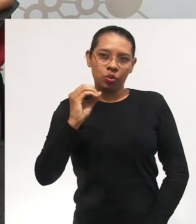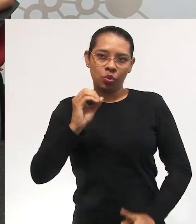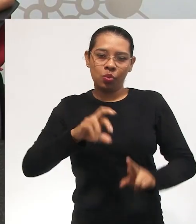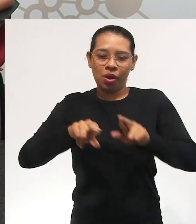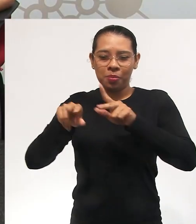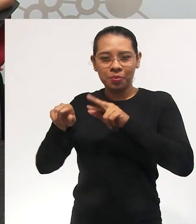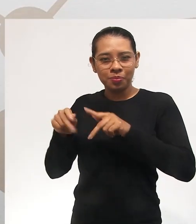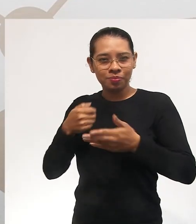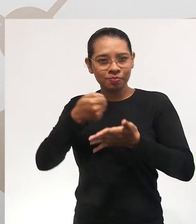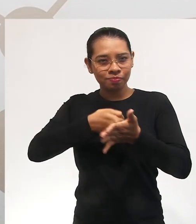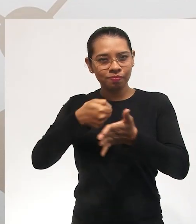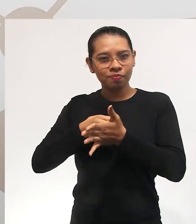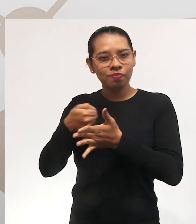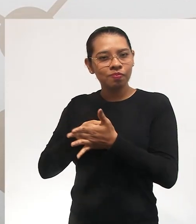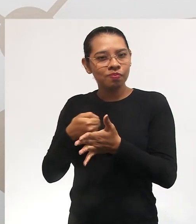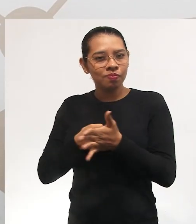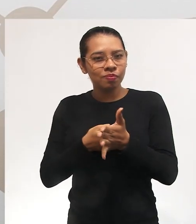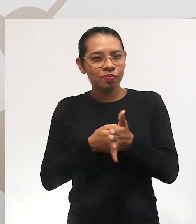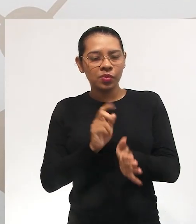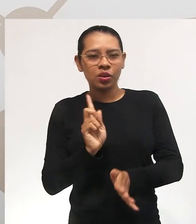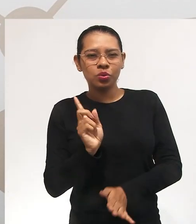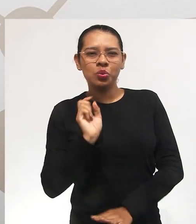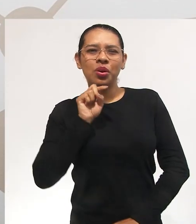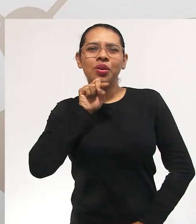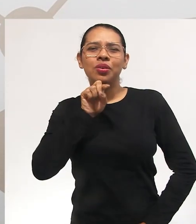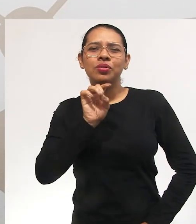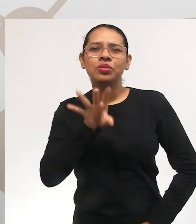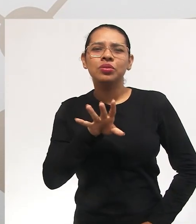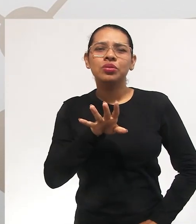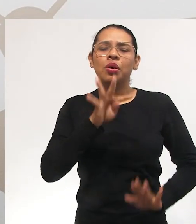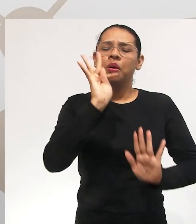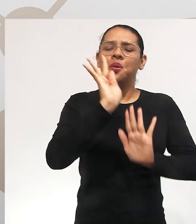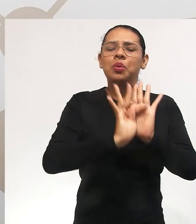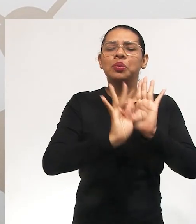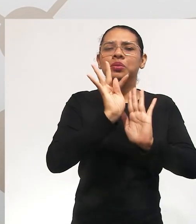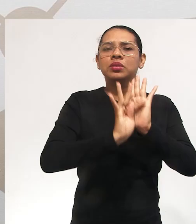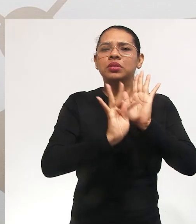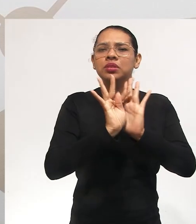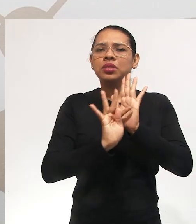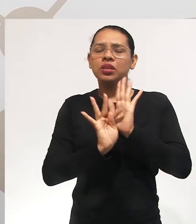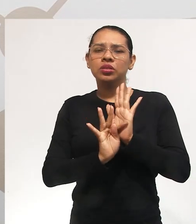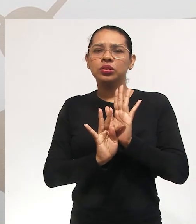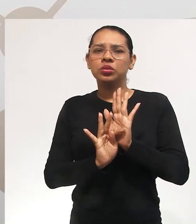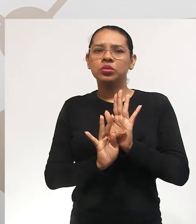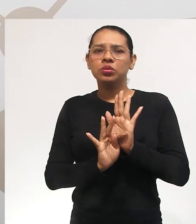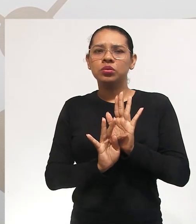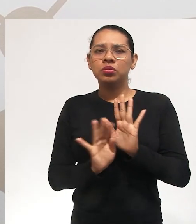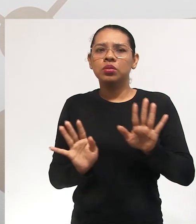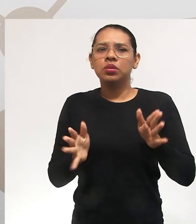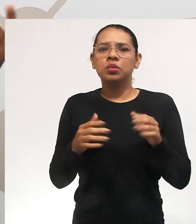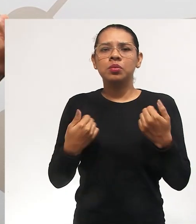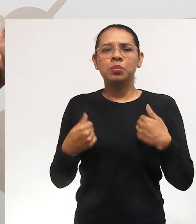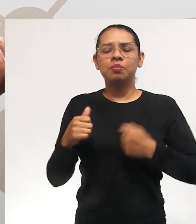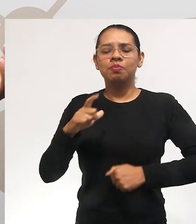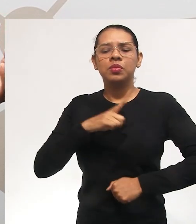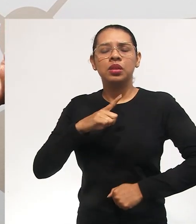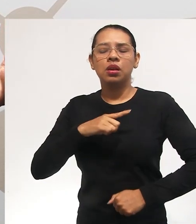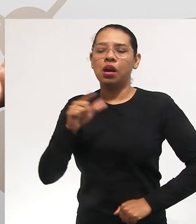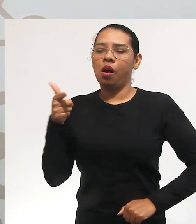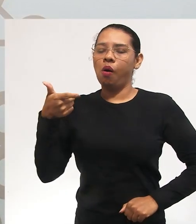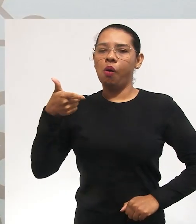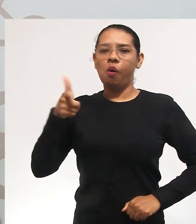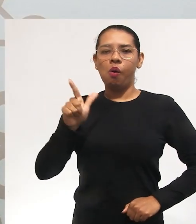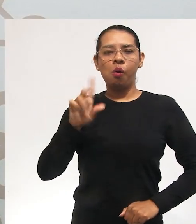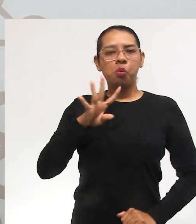exigente para você ler. Ele não é um texto que você faça uma leitura superficial, e ele te exige outros